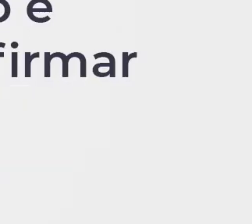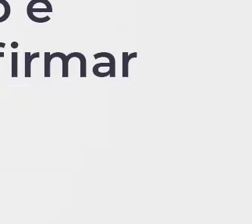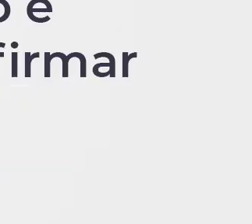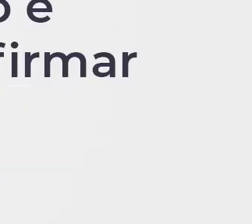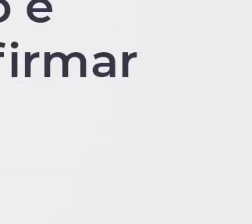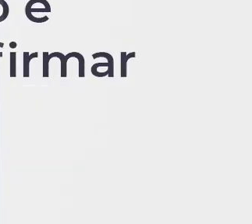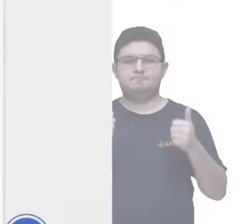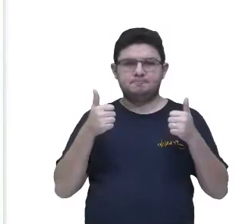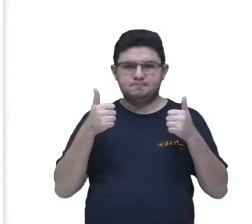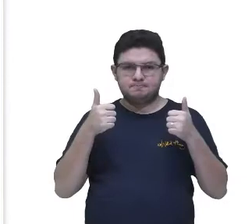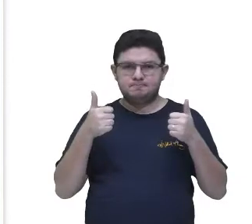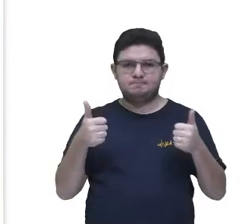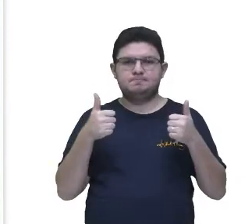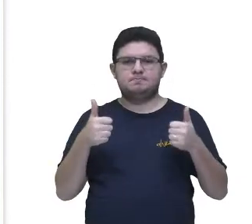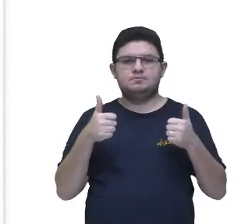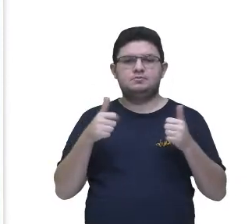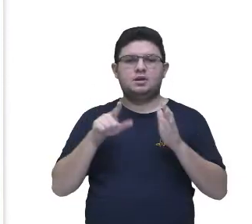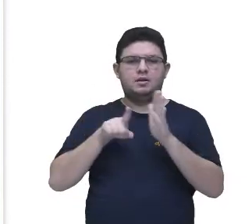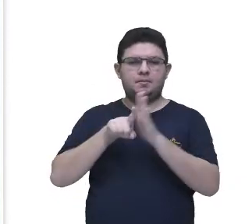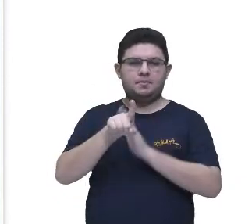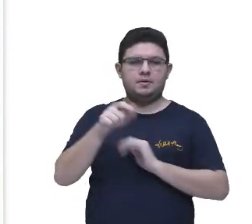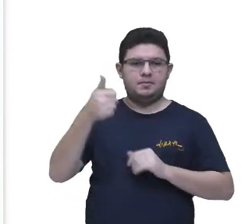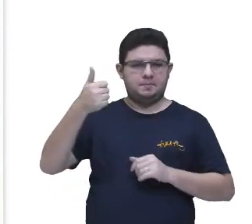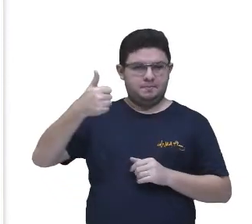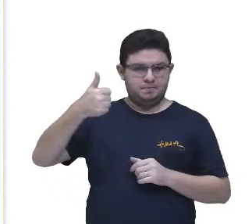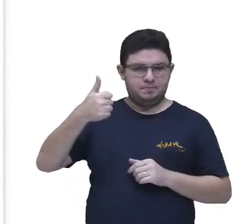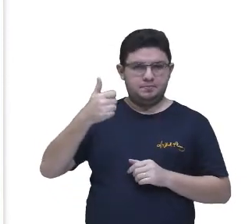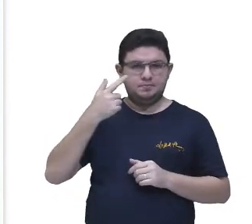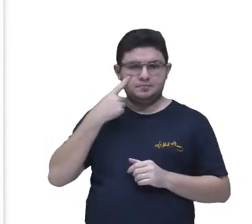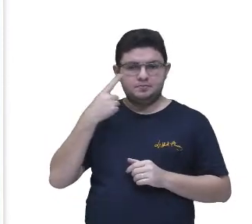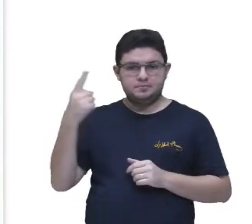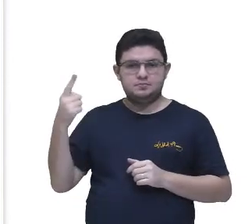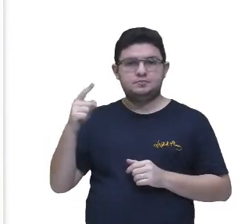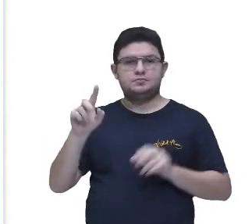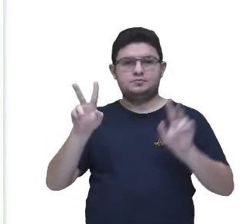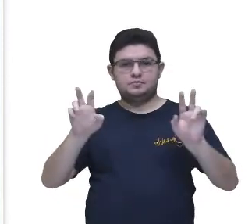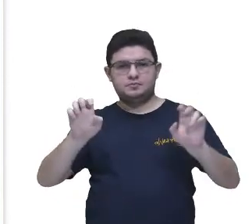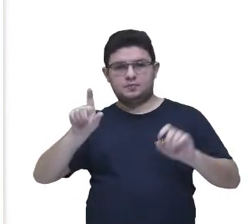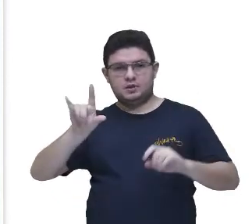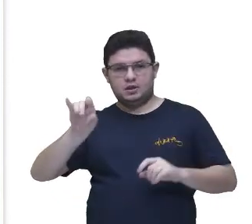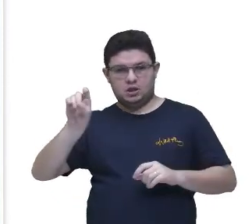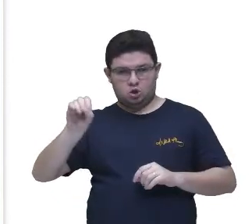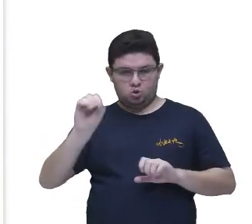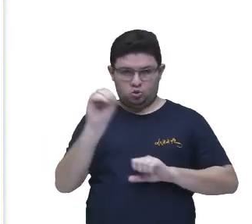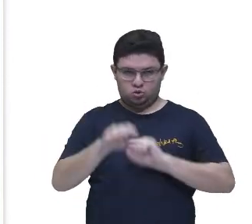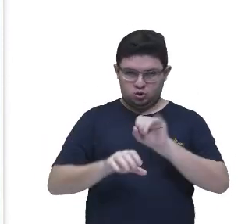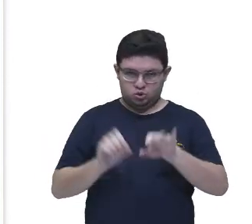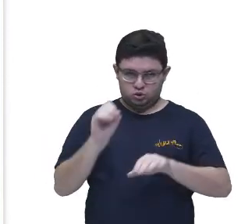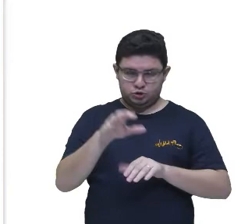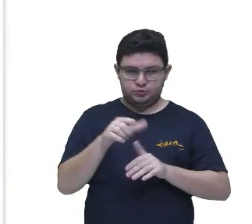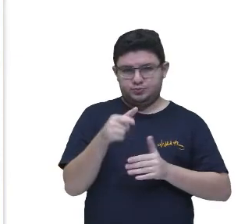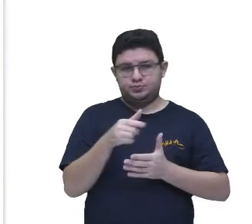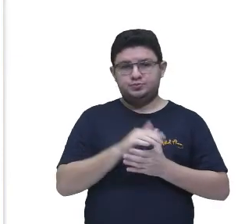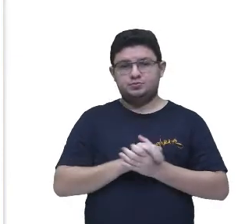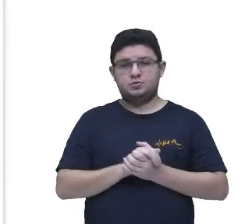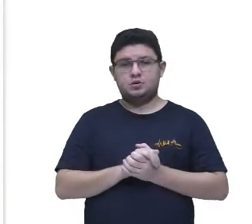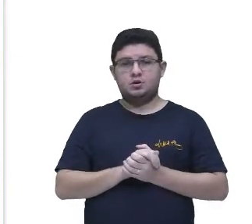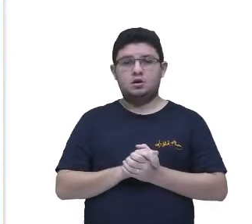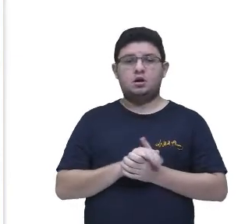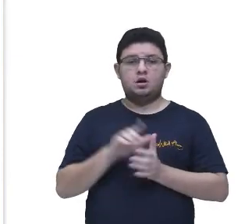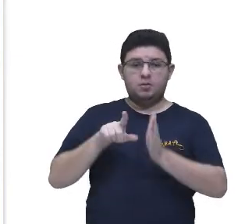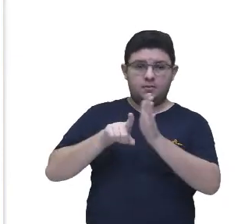Muito bem, questão para vocês. Aí a primeira questão, né, sobre o lixo urbano, ela vai ser uma questão para